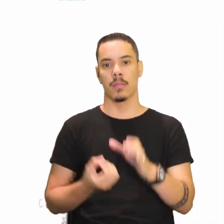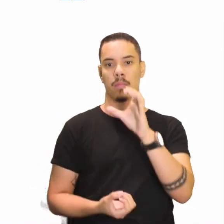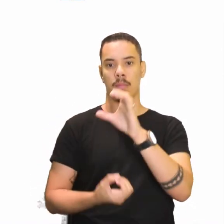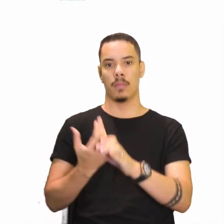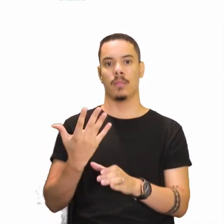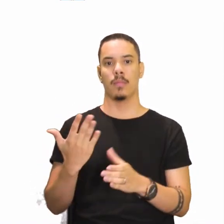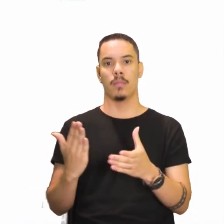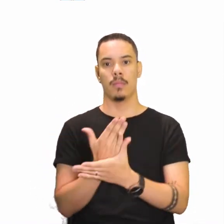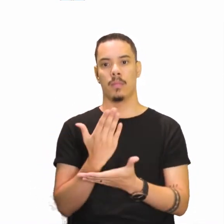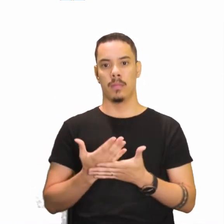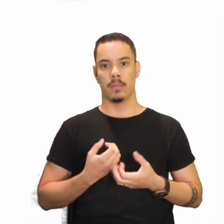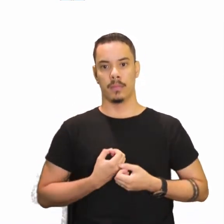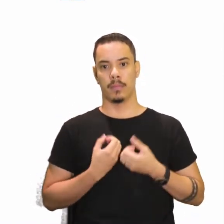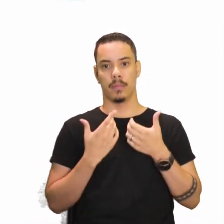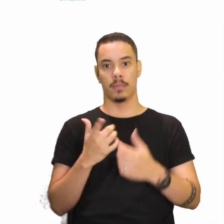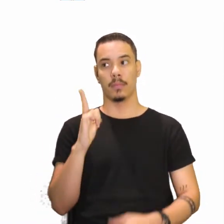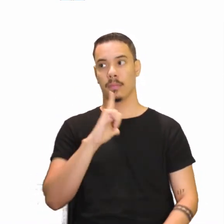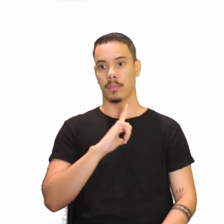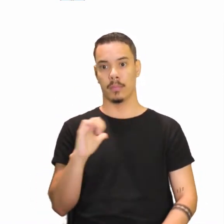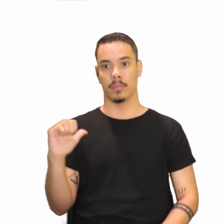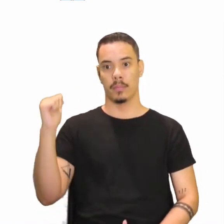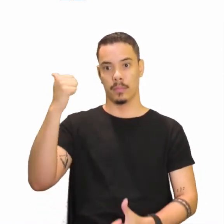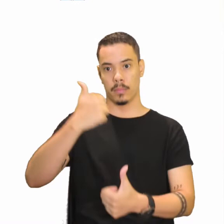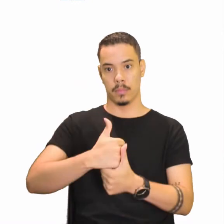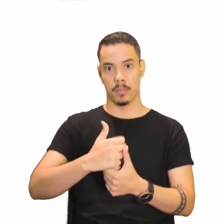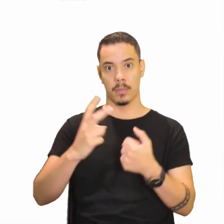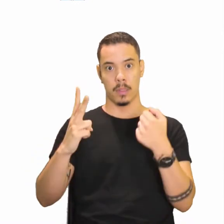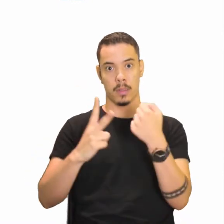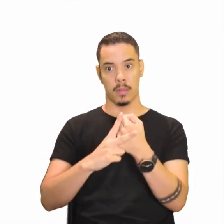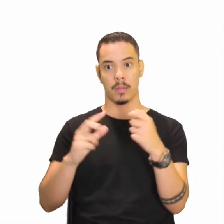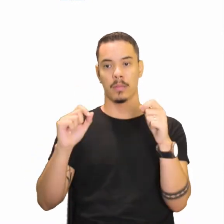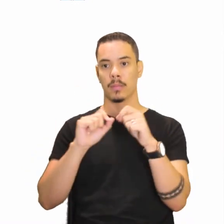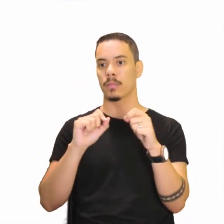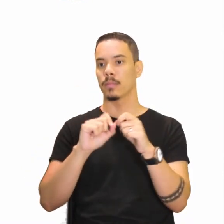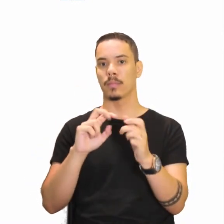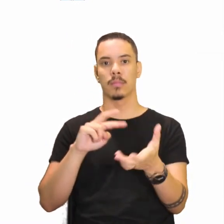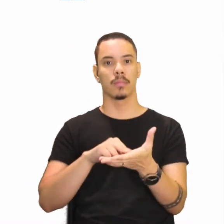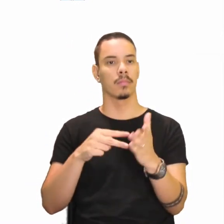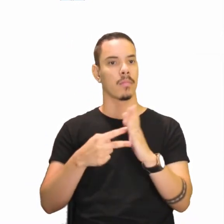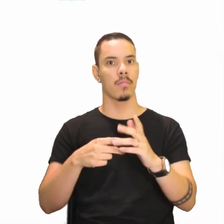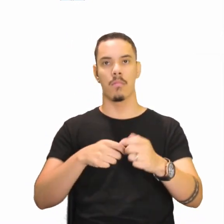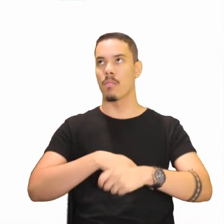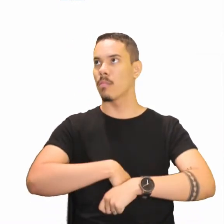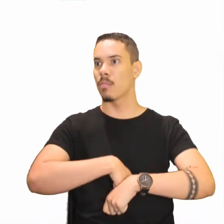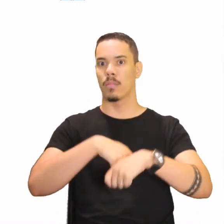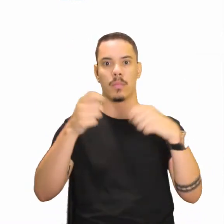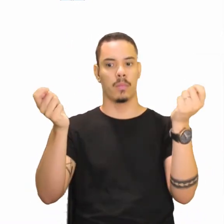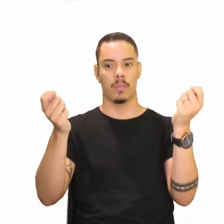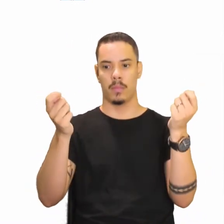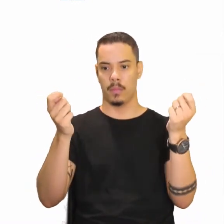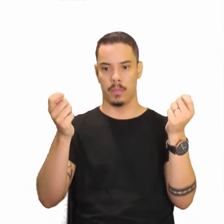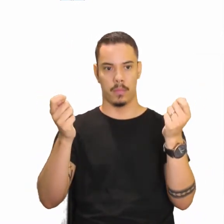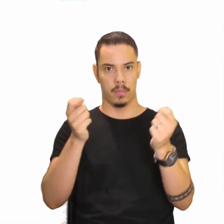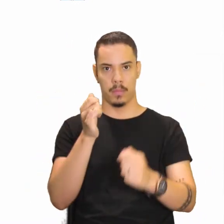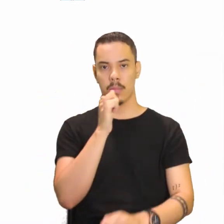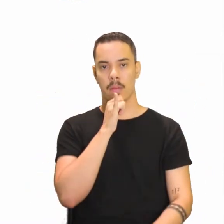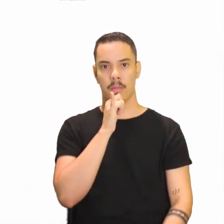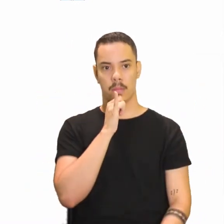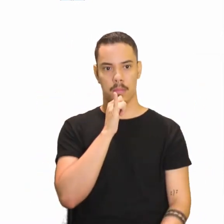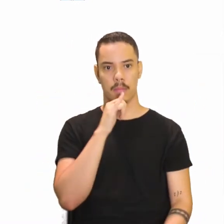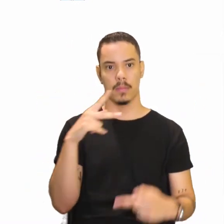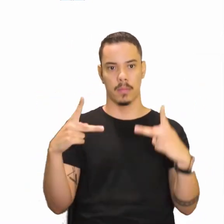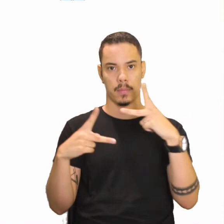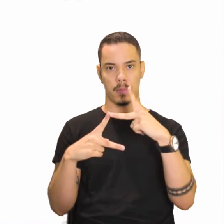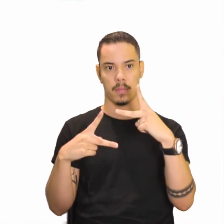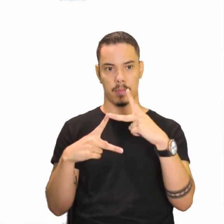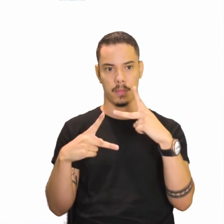em que a substituição pelo verbo fazer é impossível. Olha só. Na